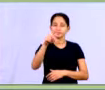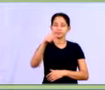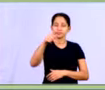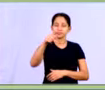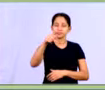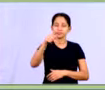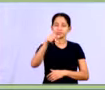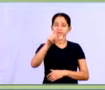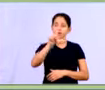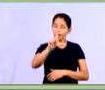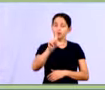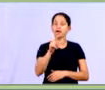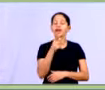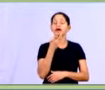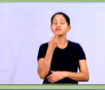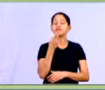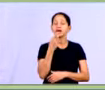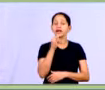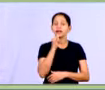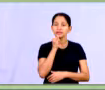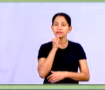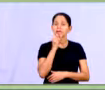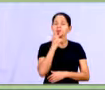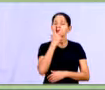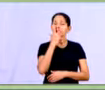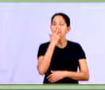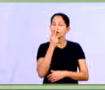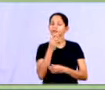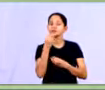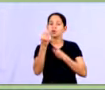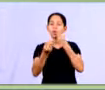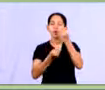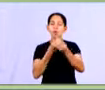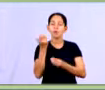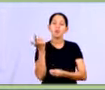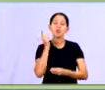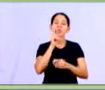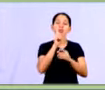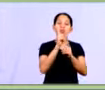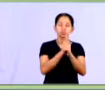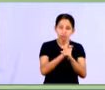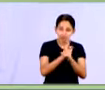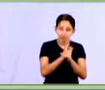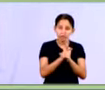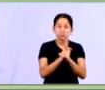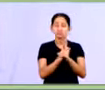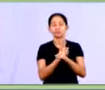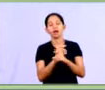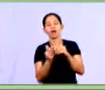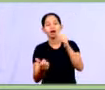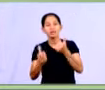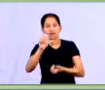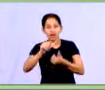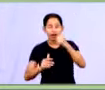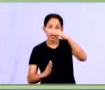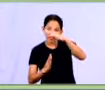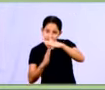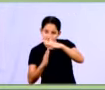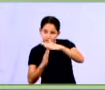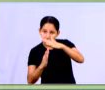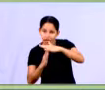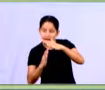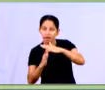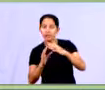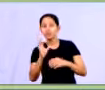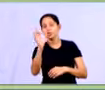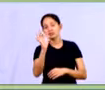técnica que prima especificamente em conhecer o valor do dinheiro no tempo, analisando o comportamento das taxas de